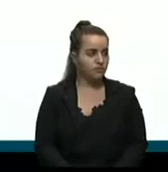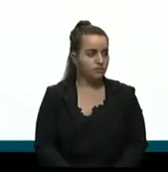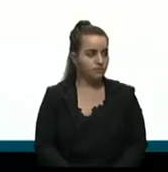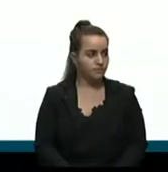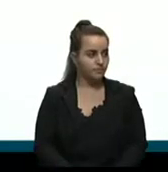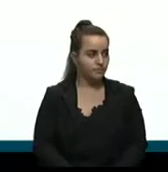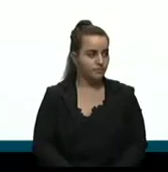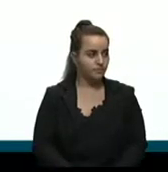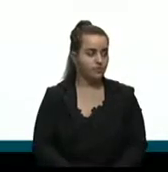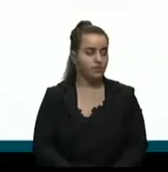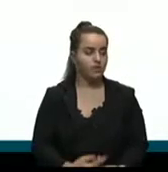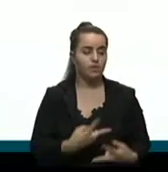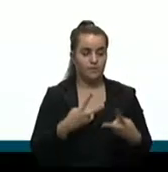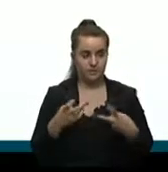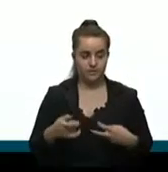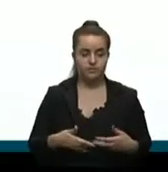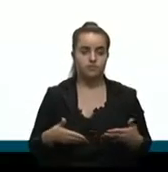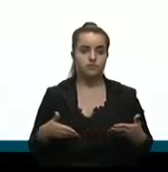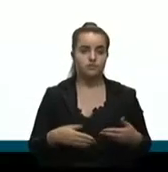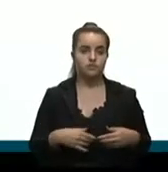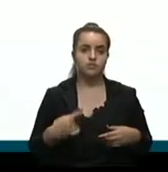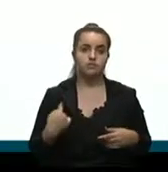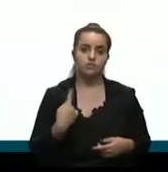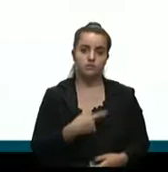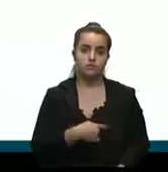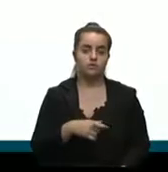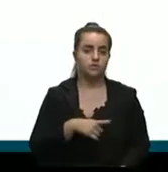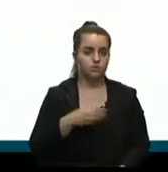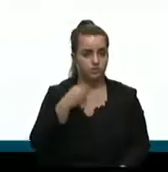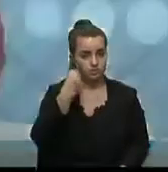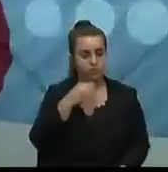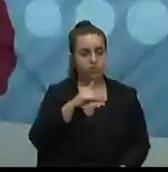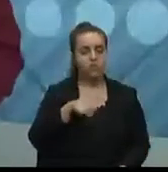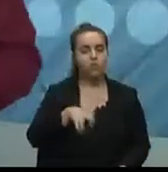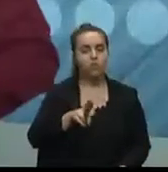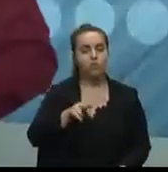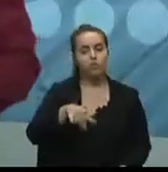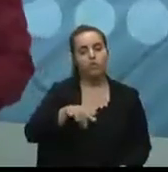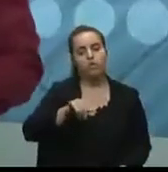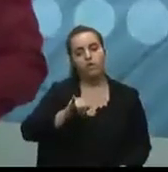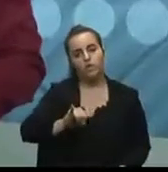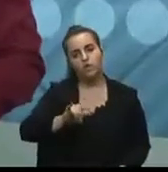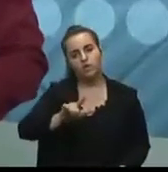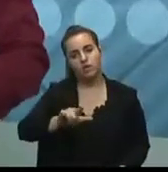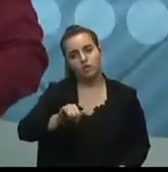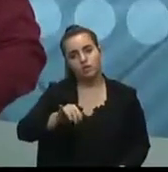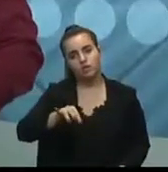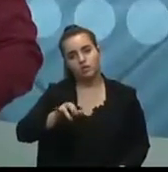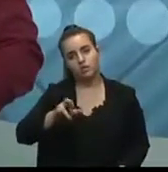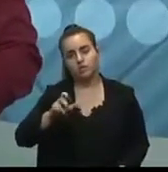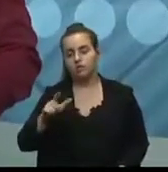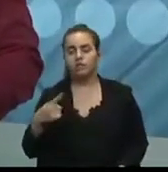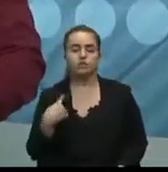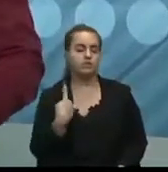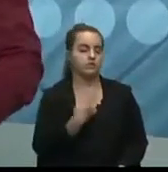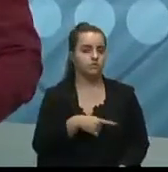166,33. Perceba que neste caso, por termos um teste unilateral, nós não precisamos